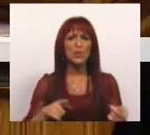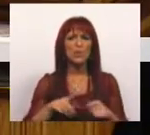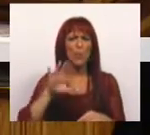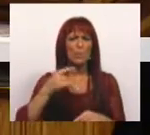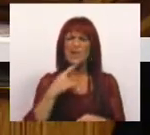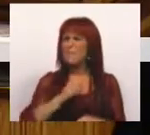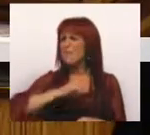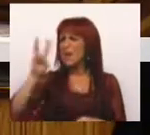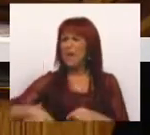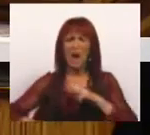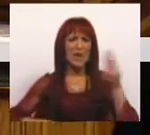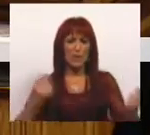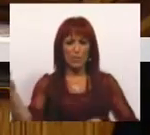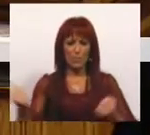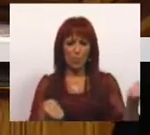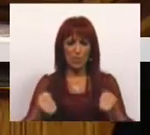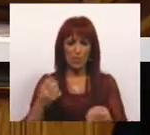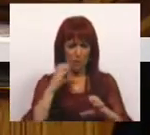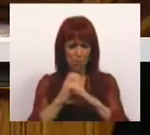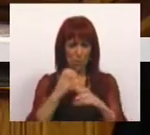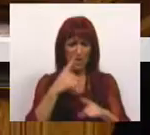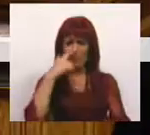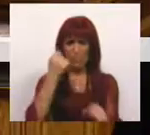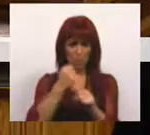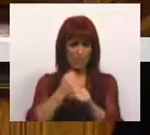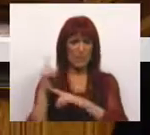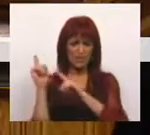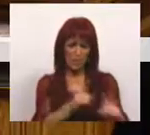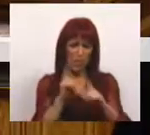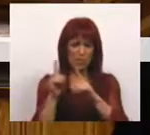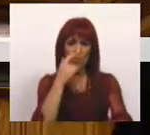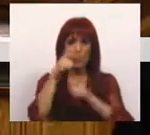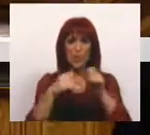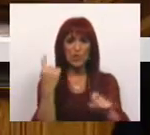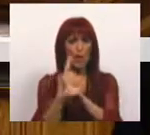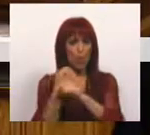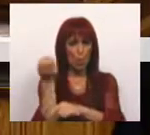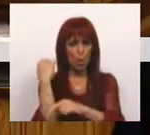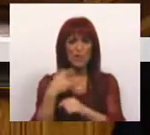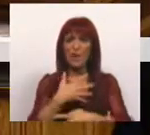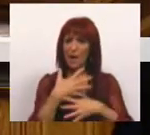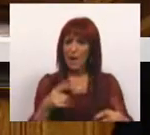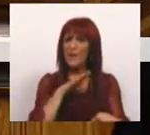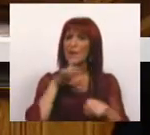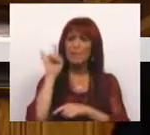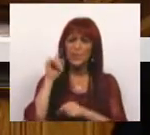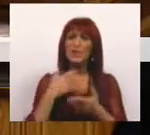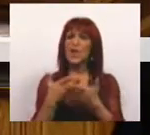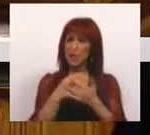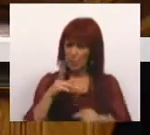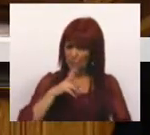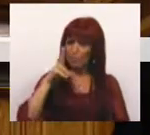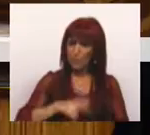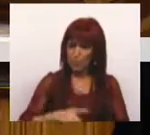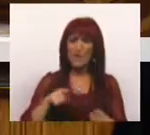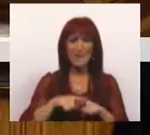existem milhares de motoristas de veículos pesados, trabalhadores que transportam pessoas e mercadorias com grande importância para a economia